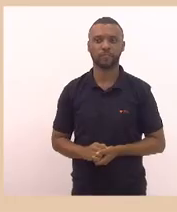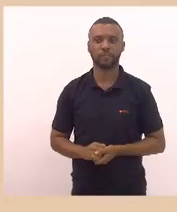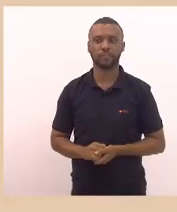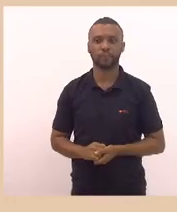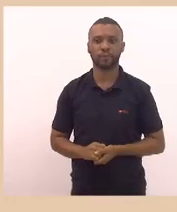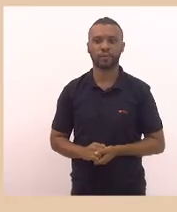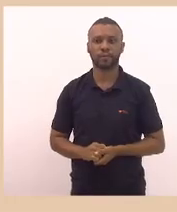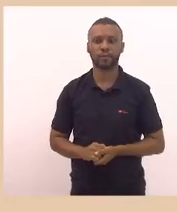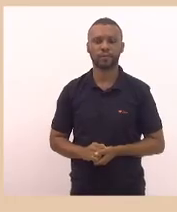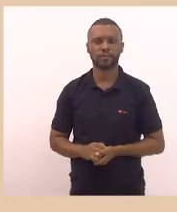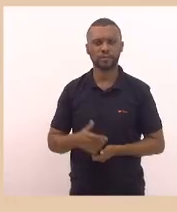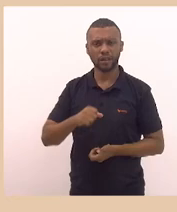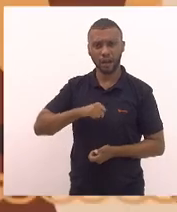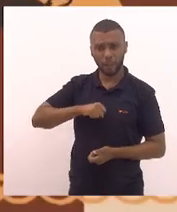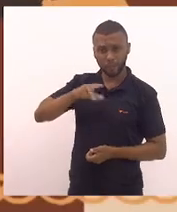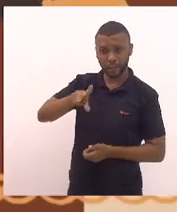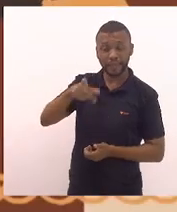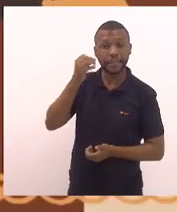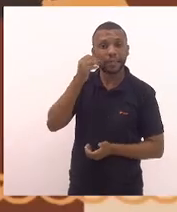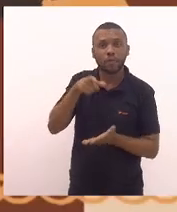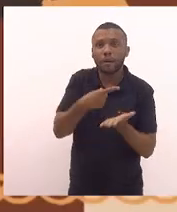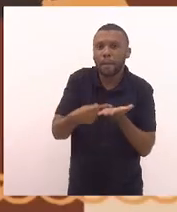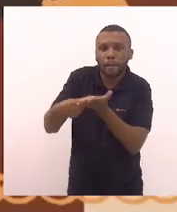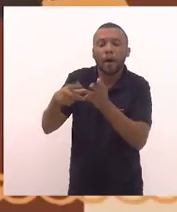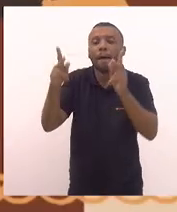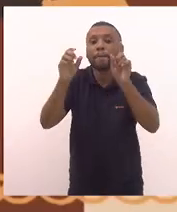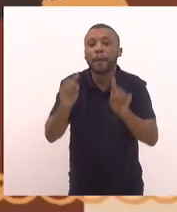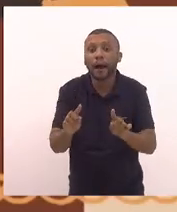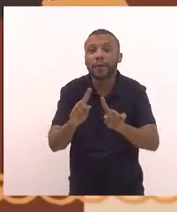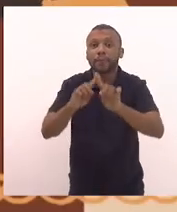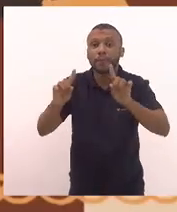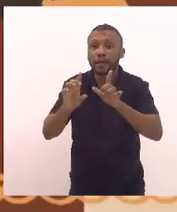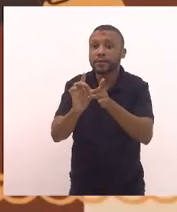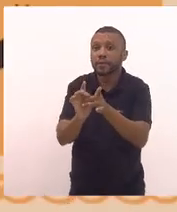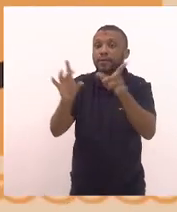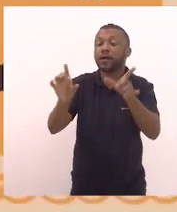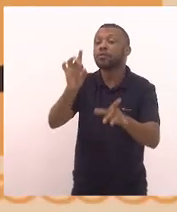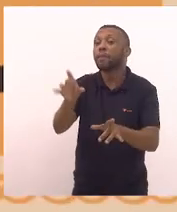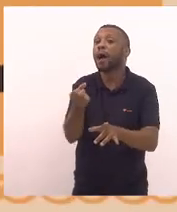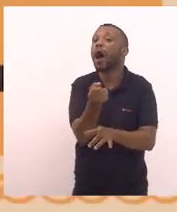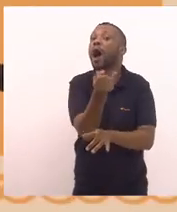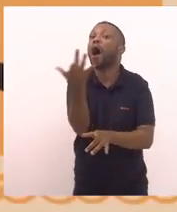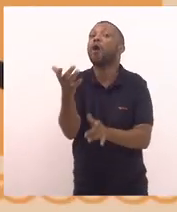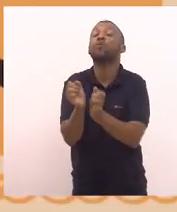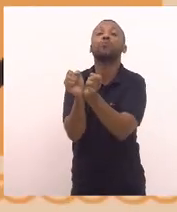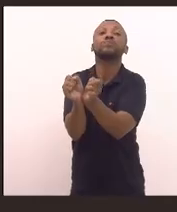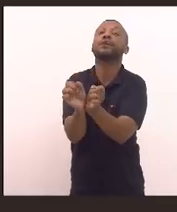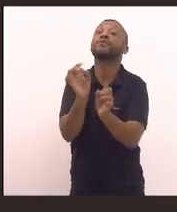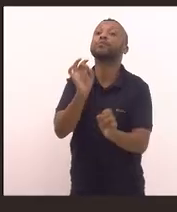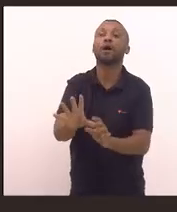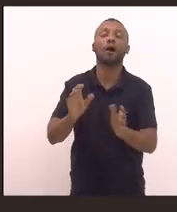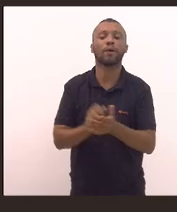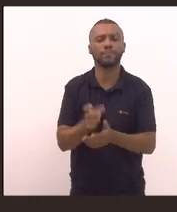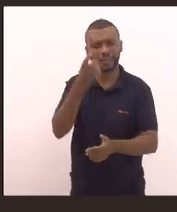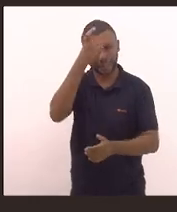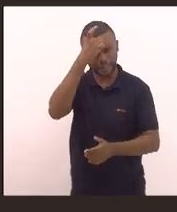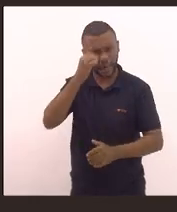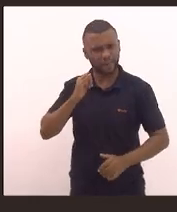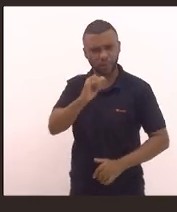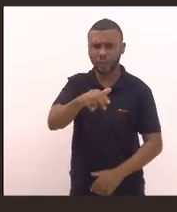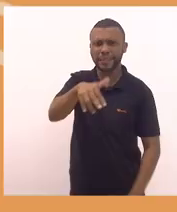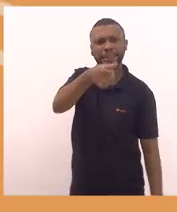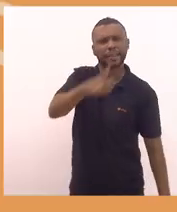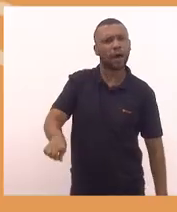coroa portuguesa tentou até fazer um acordo de paz, mas o acordo dava liberdade só para alguns escravizados. Dandara disse